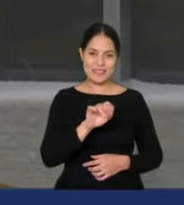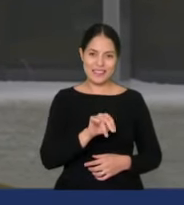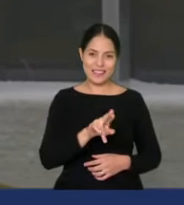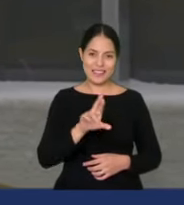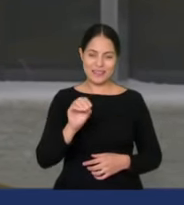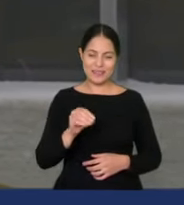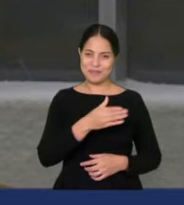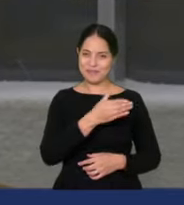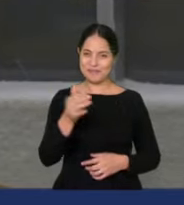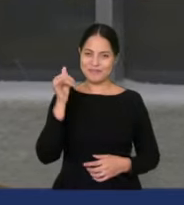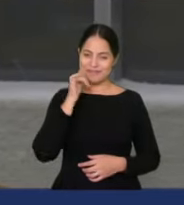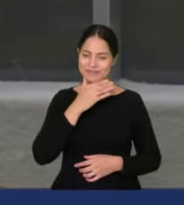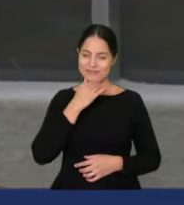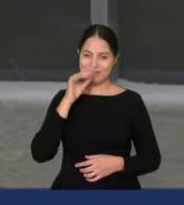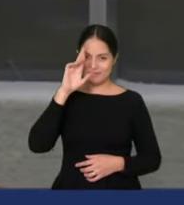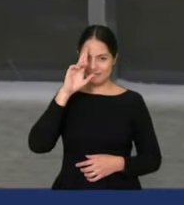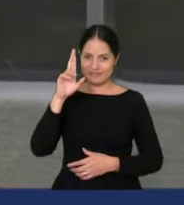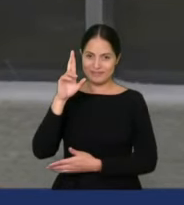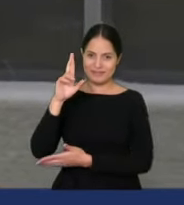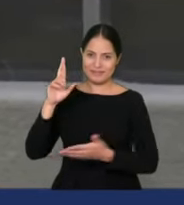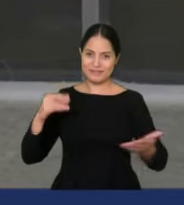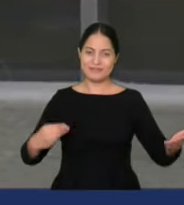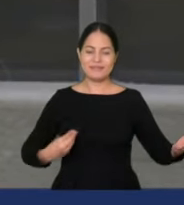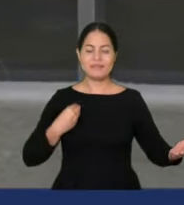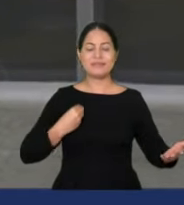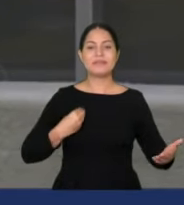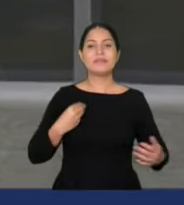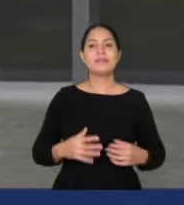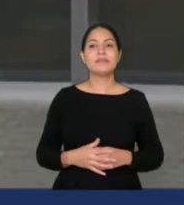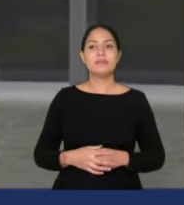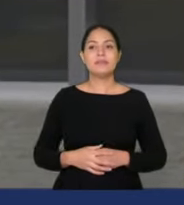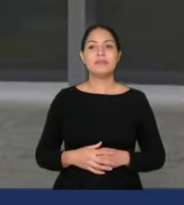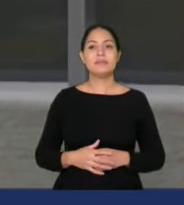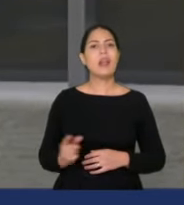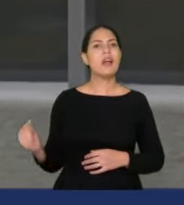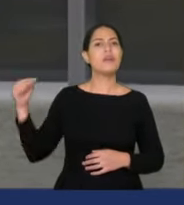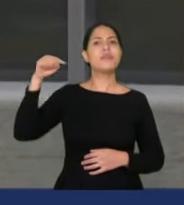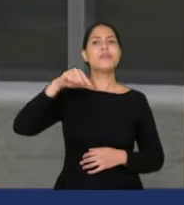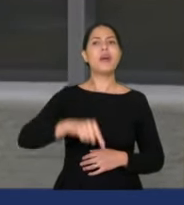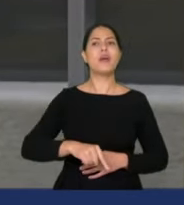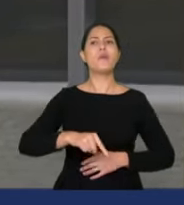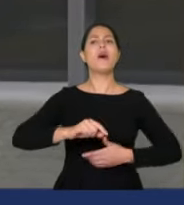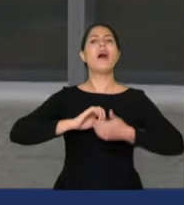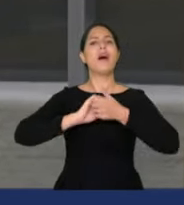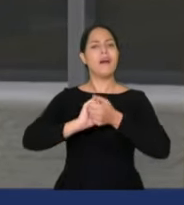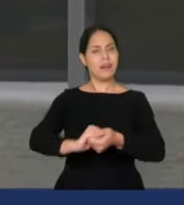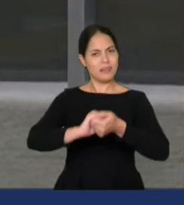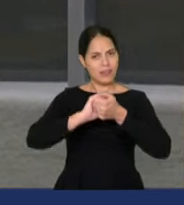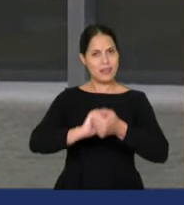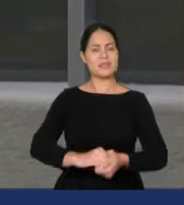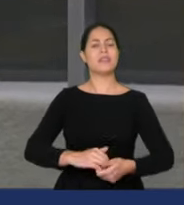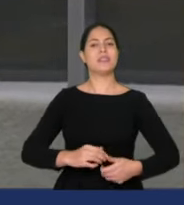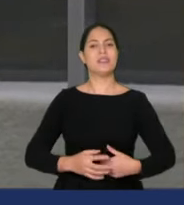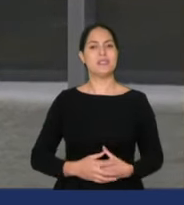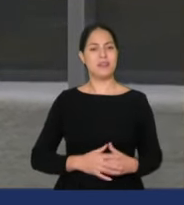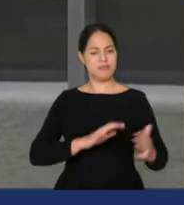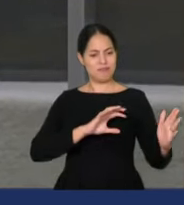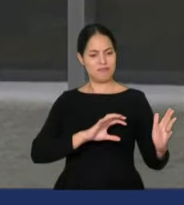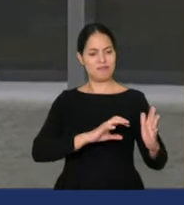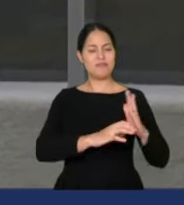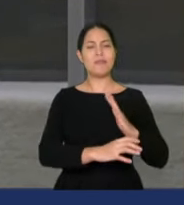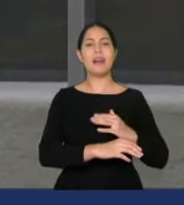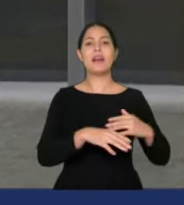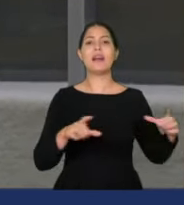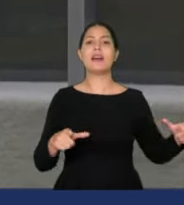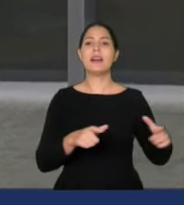aqui uma saudação dos partidos da minoria na Câmara e no Senado à iniciativa